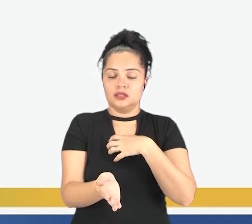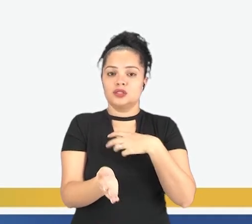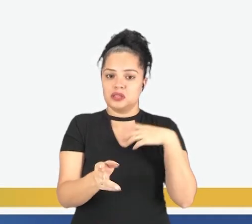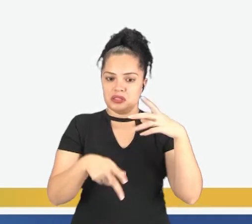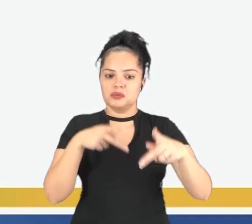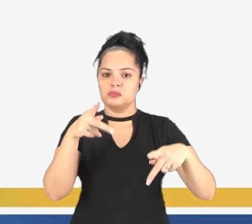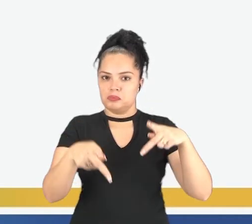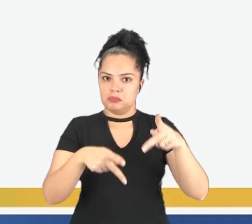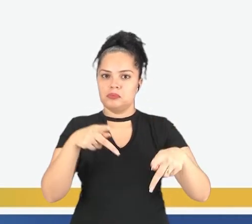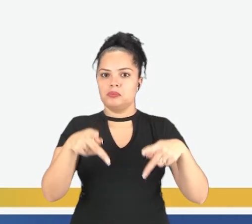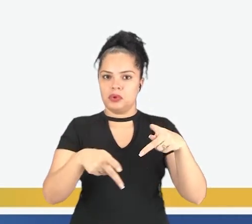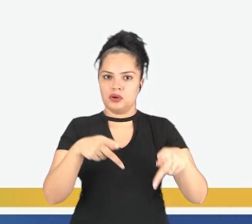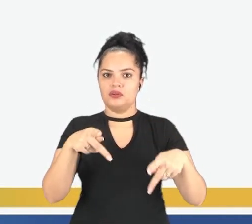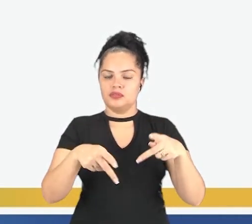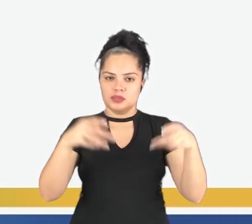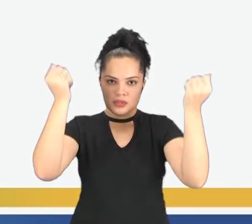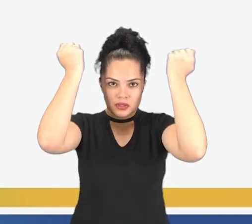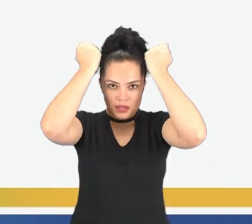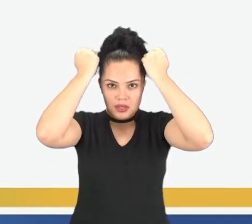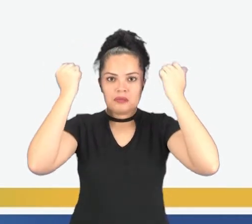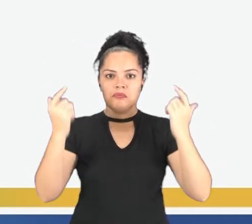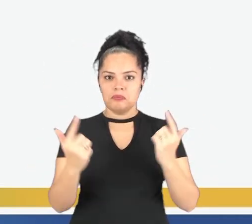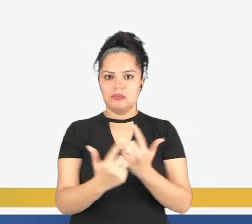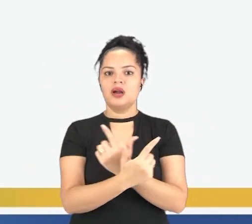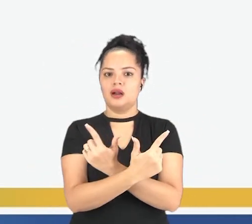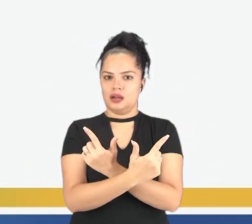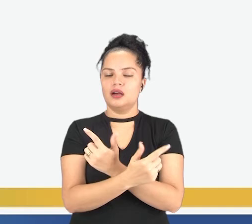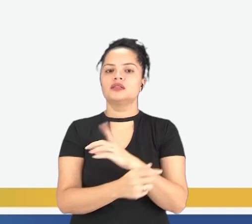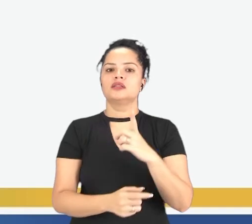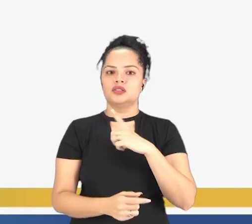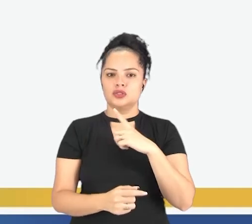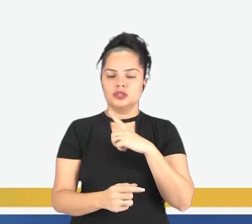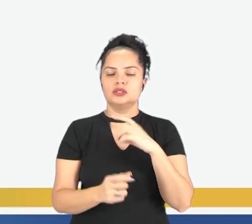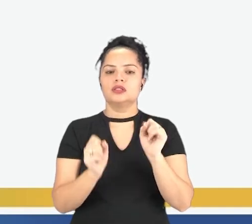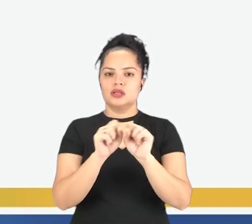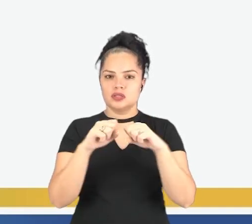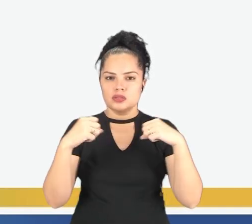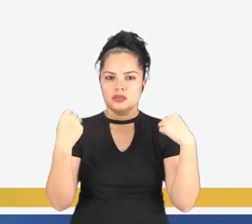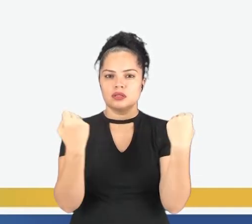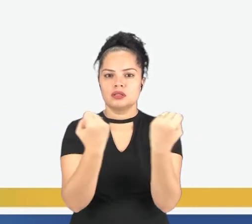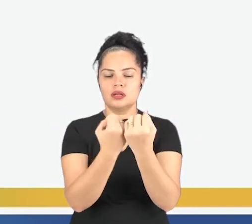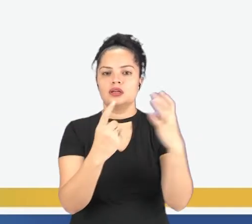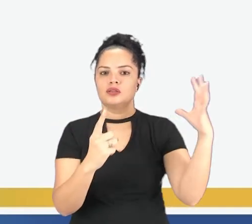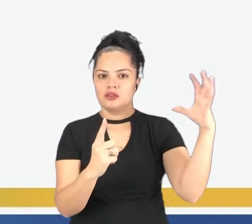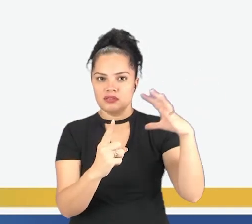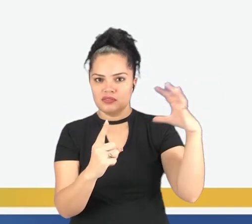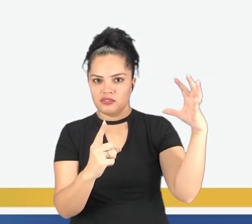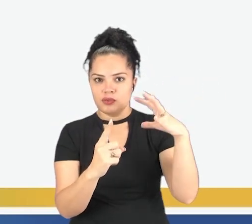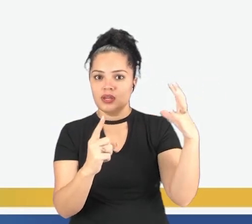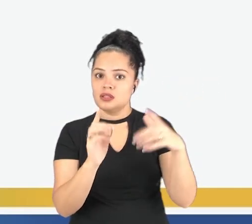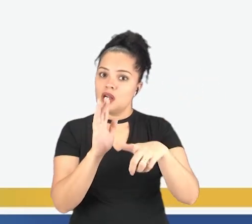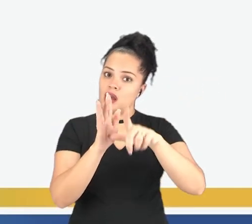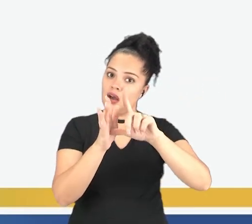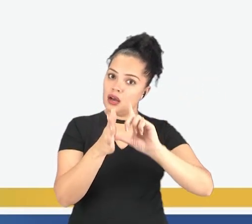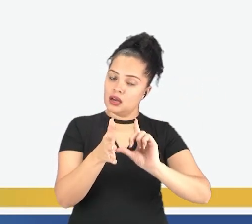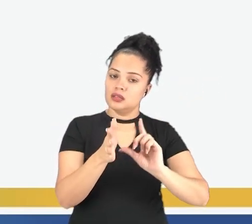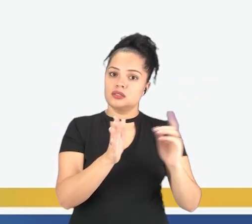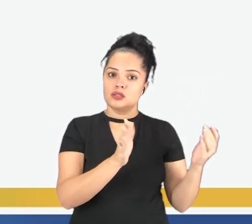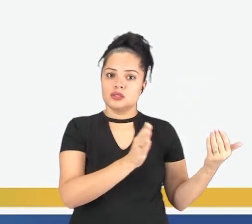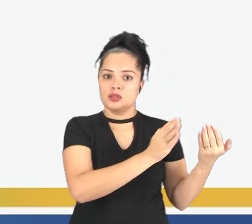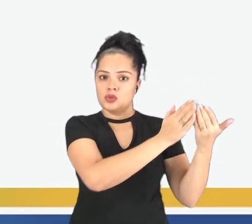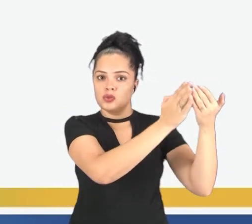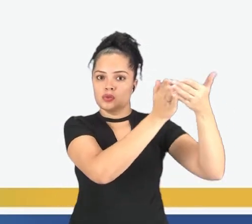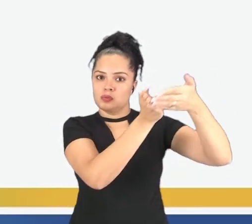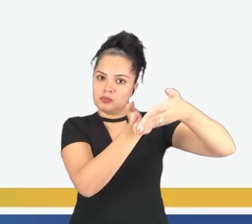formaram um império, né? Eles apareceram como sociedade influente antes da chegada dos europeus, como já foi citado, tá?